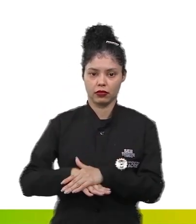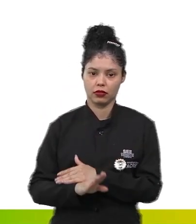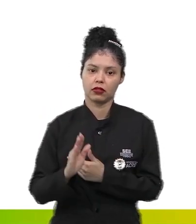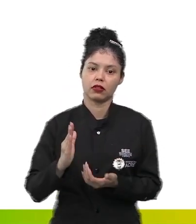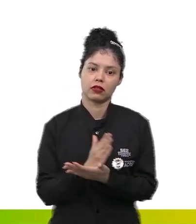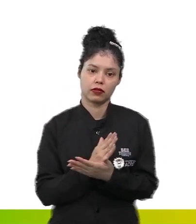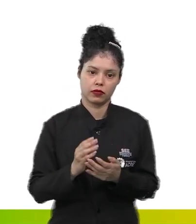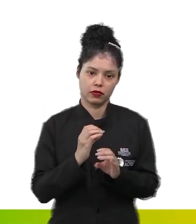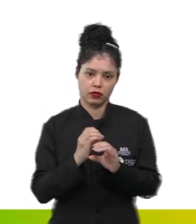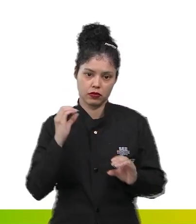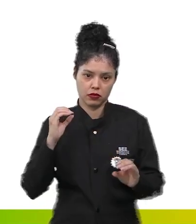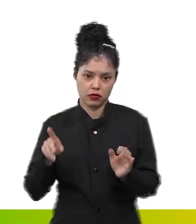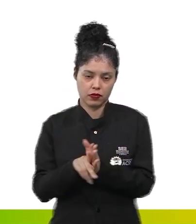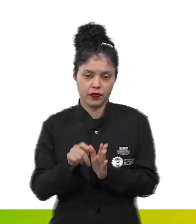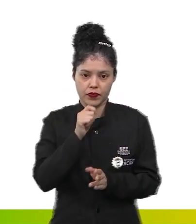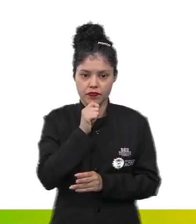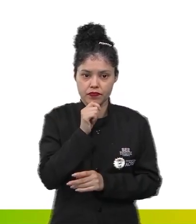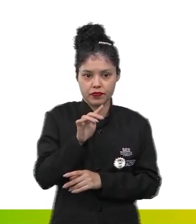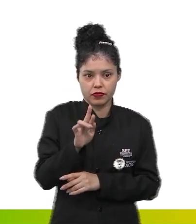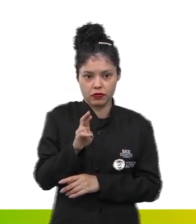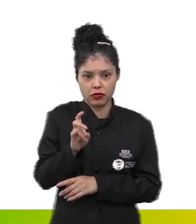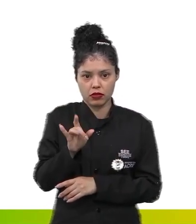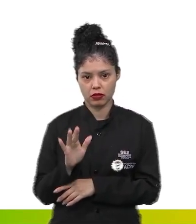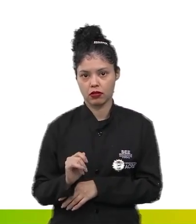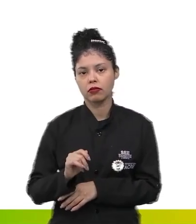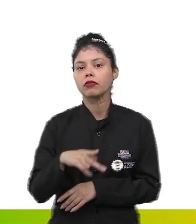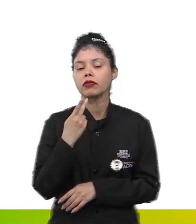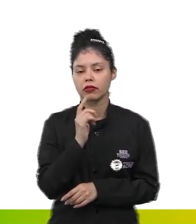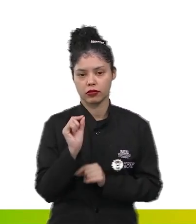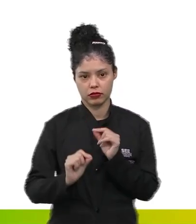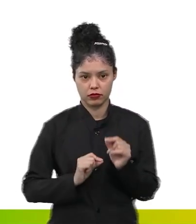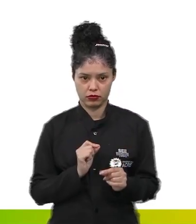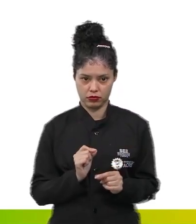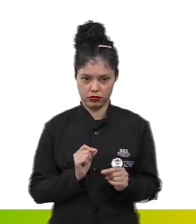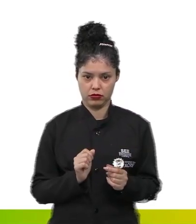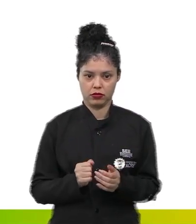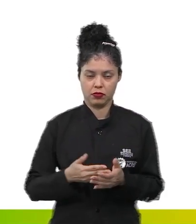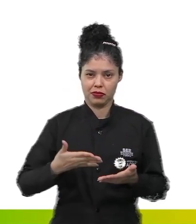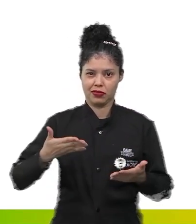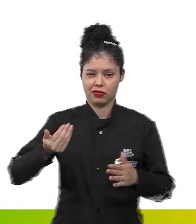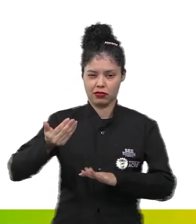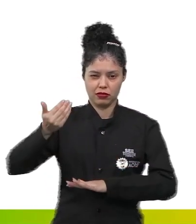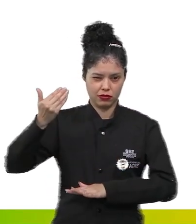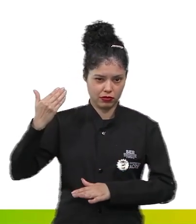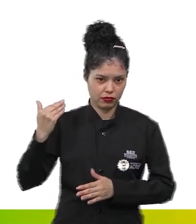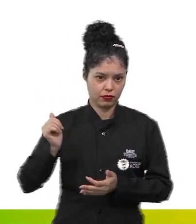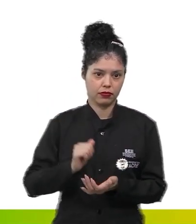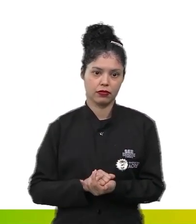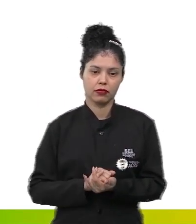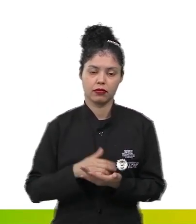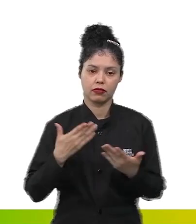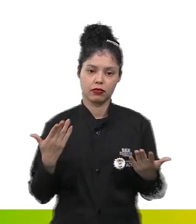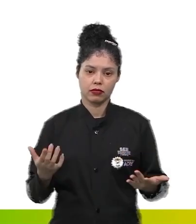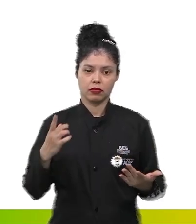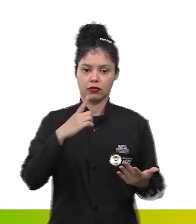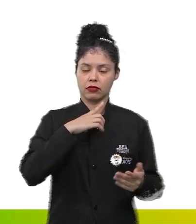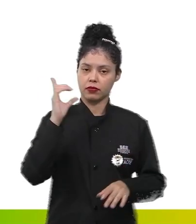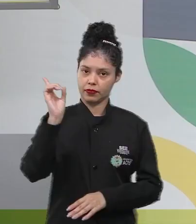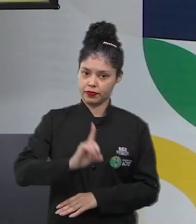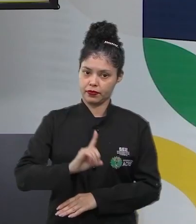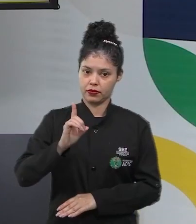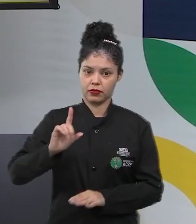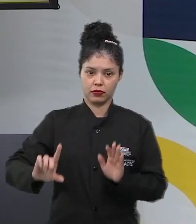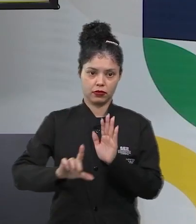algum canudo, juntamente com um grilo, para dizer que o documento era muito antigo. Portanto, que ele tinha